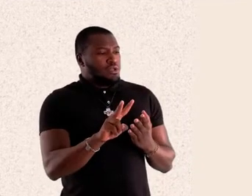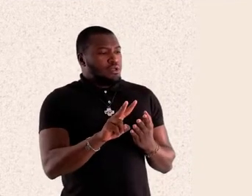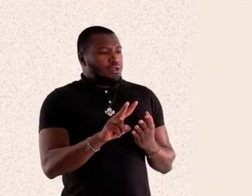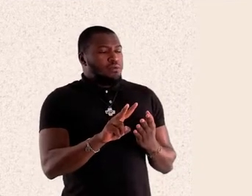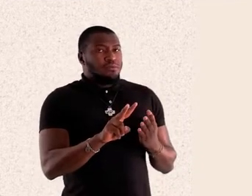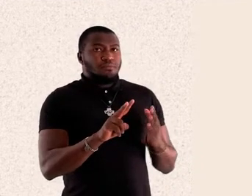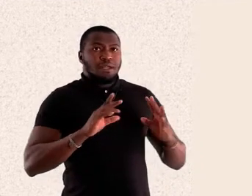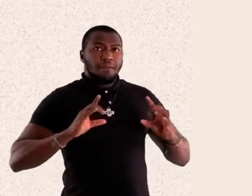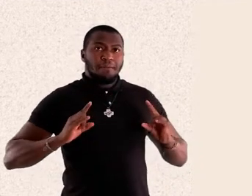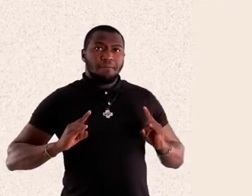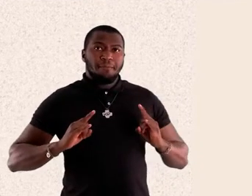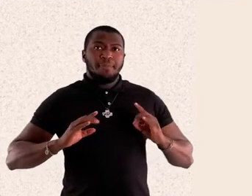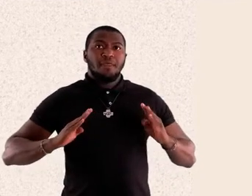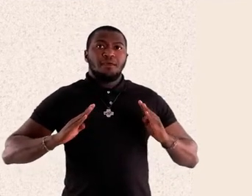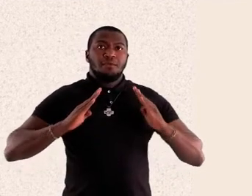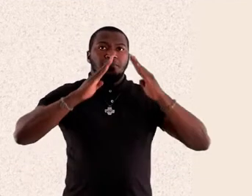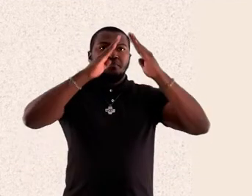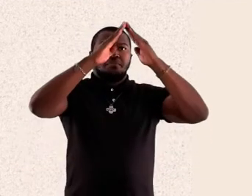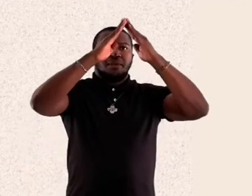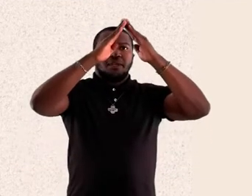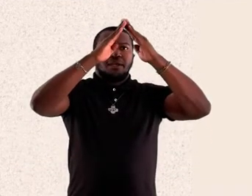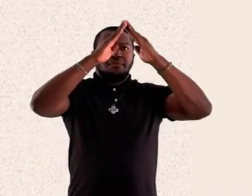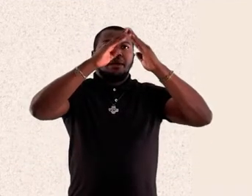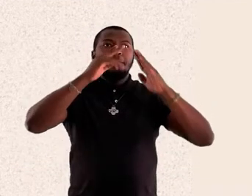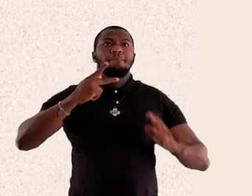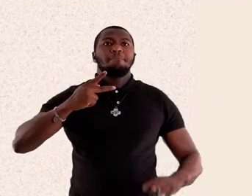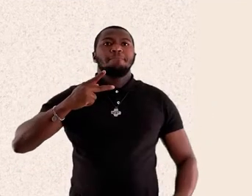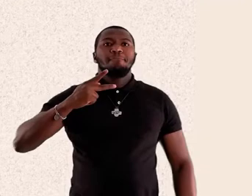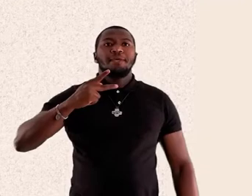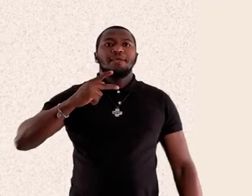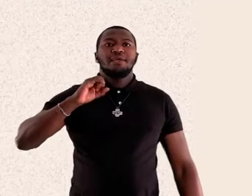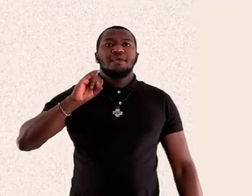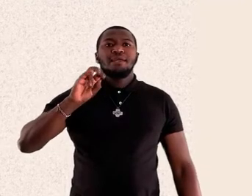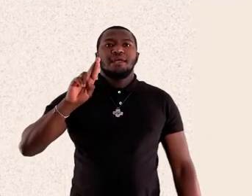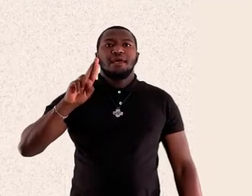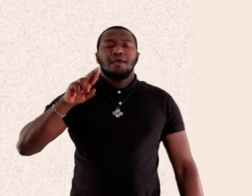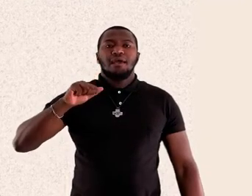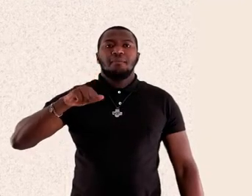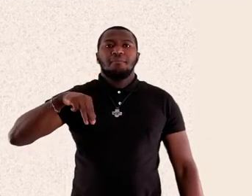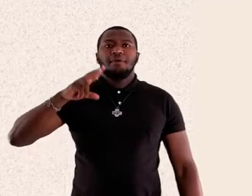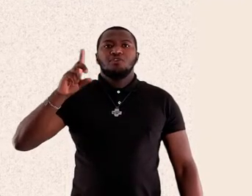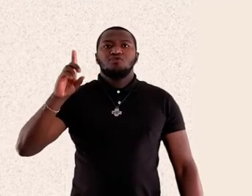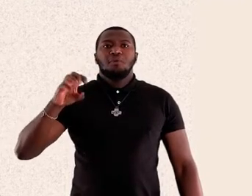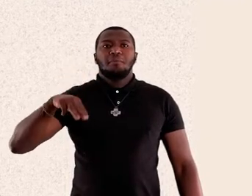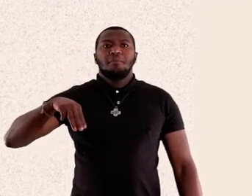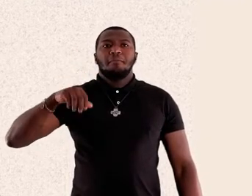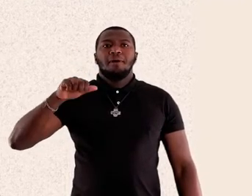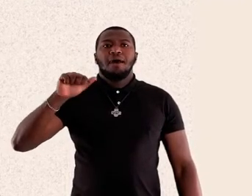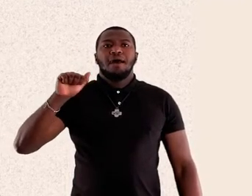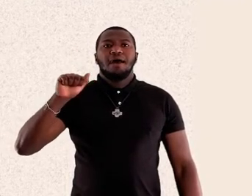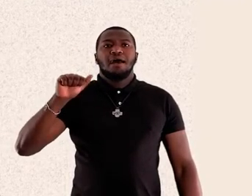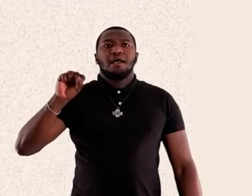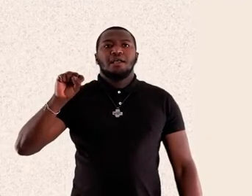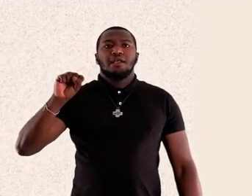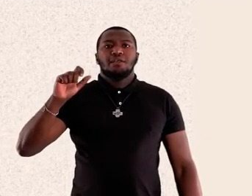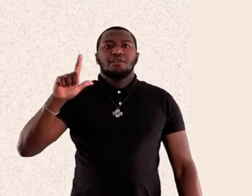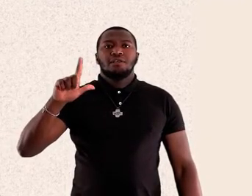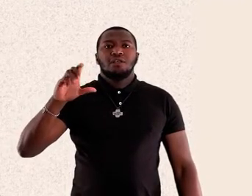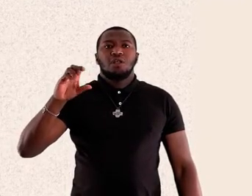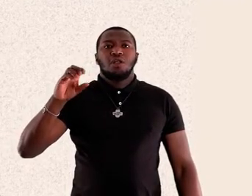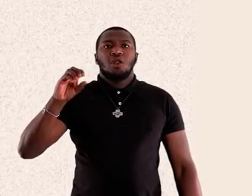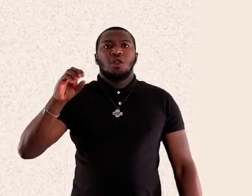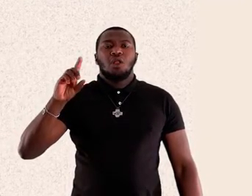a pirâmide de Maslow né eu não sei se isso vocês conhecem mas ela é bem conhecida é